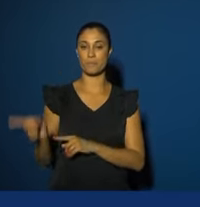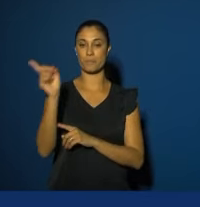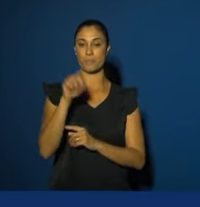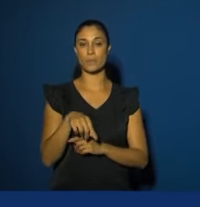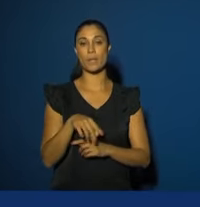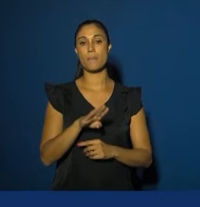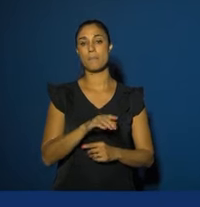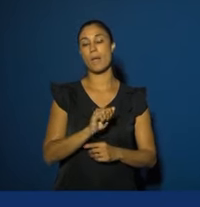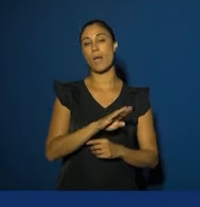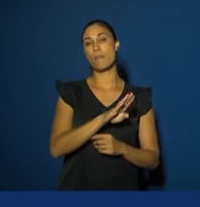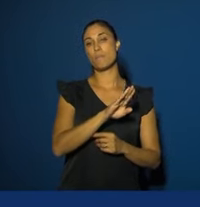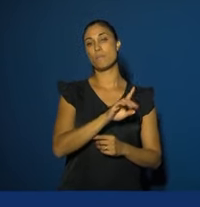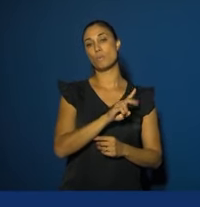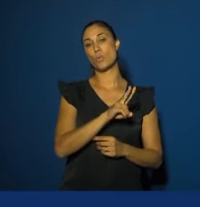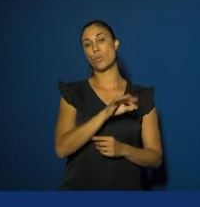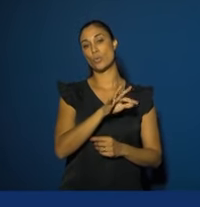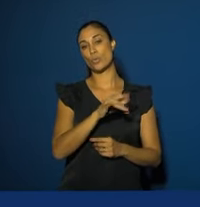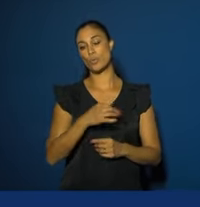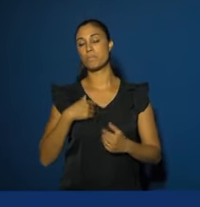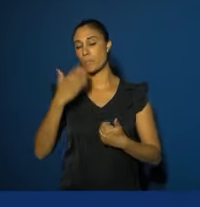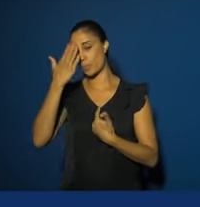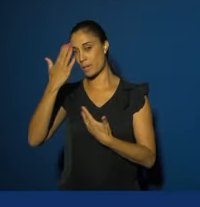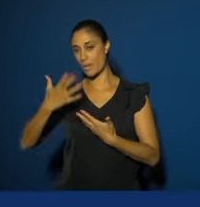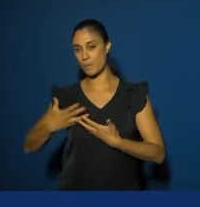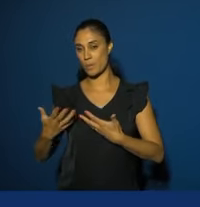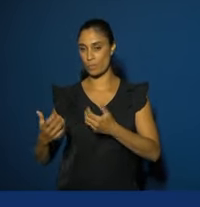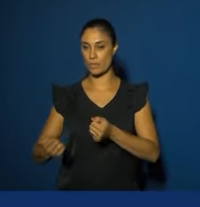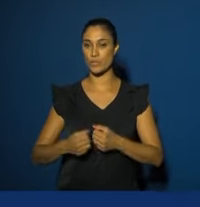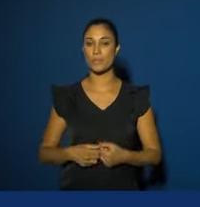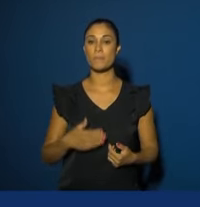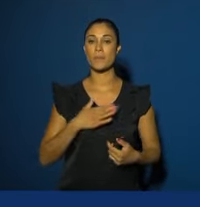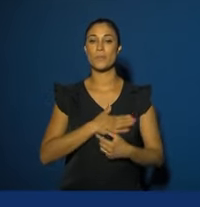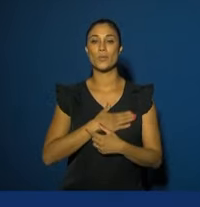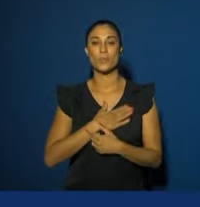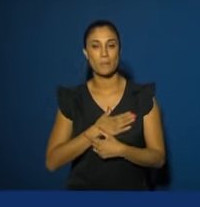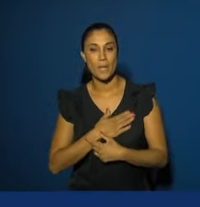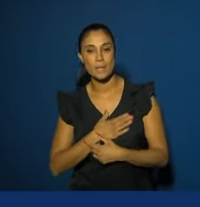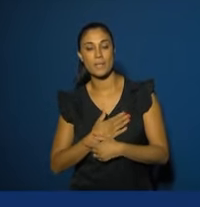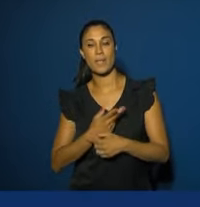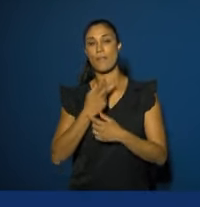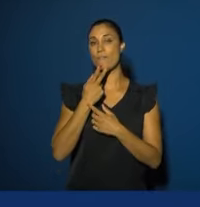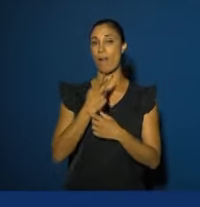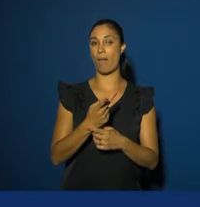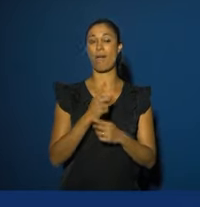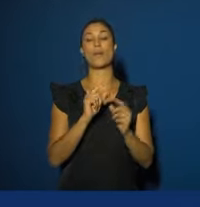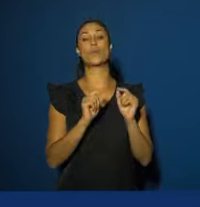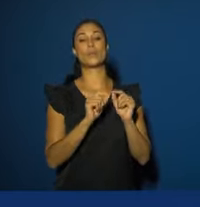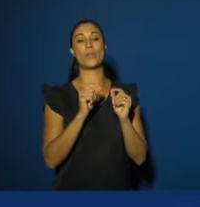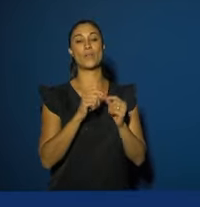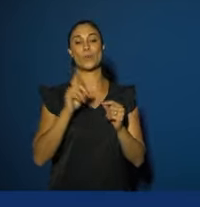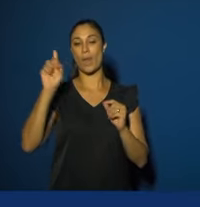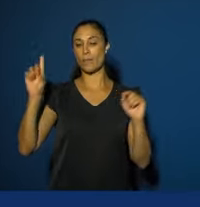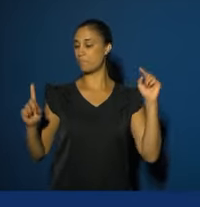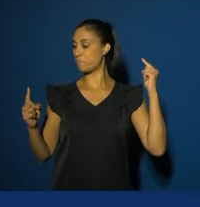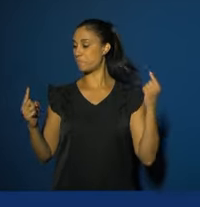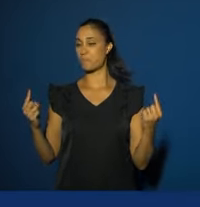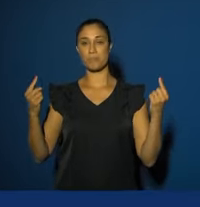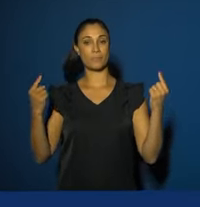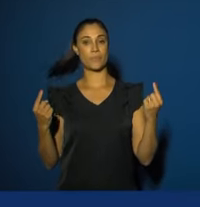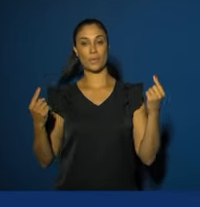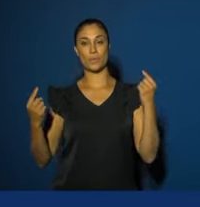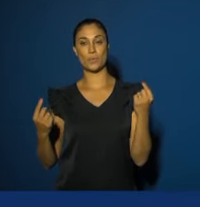pro barbute Legal joão Obrigado pelo convite super prazer falar de saneamento aqui ainda mais do lado do Barb